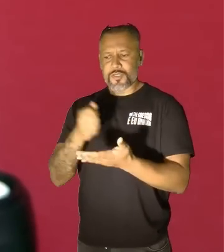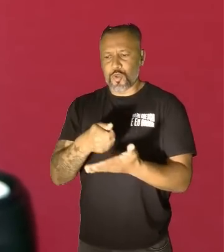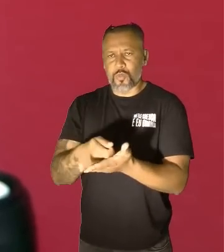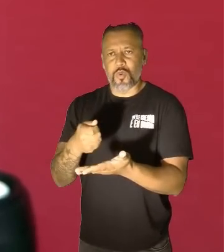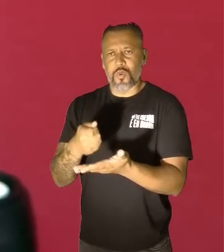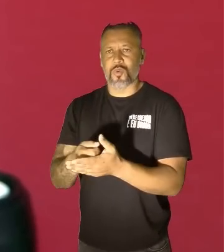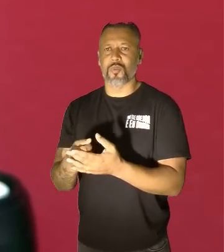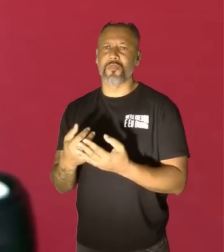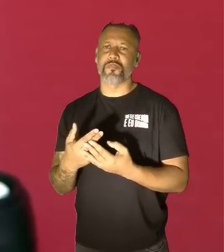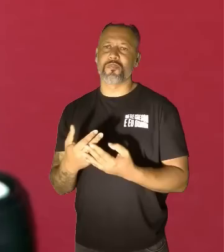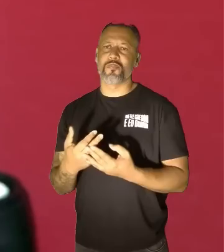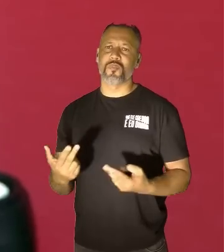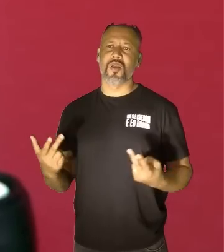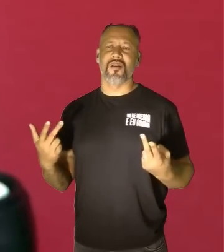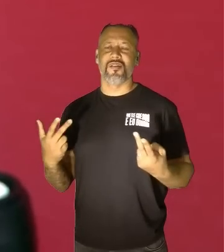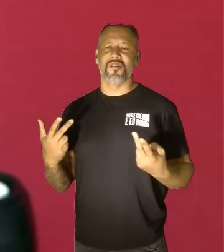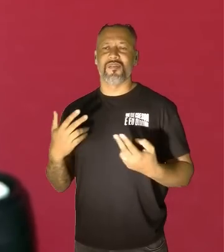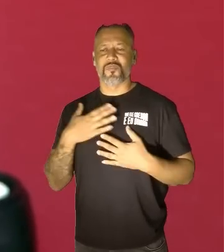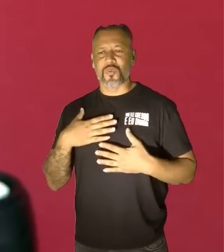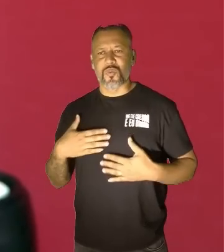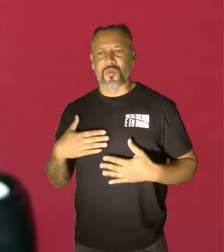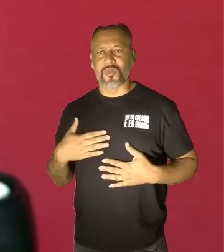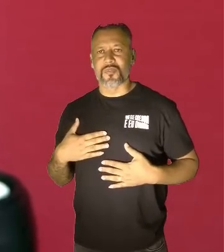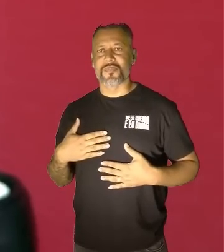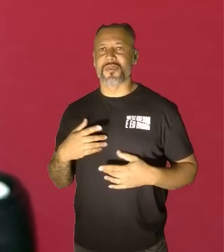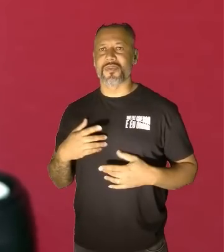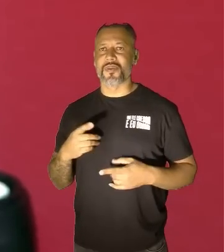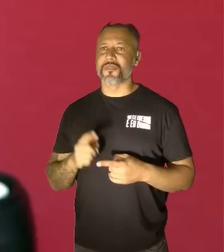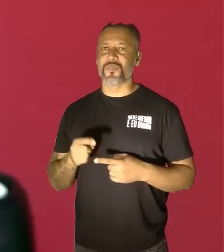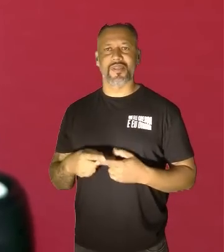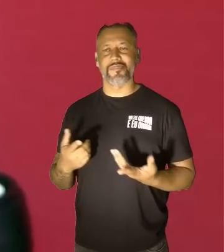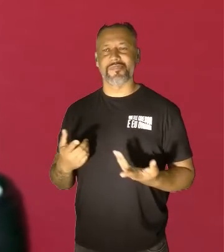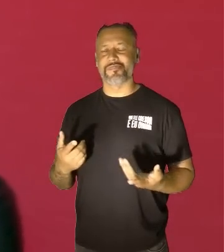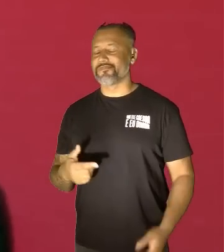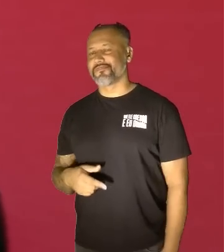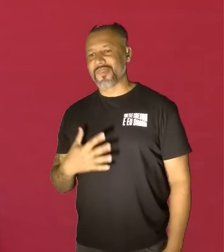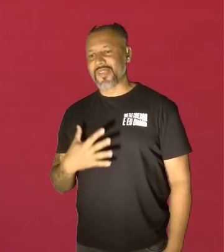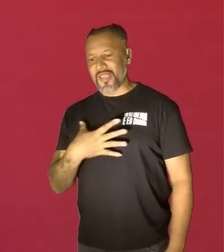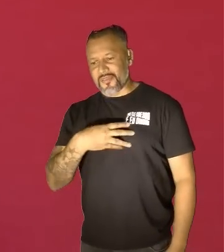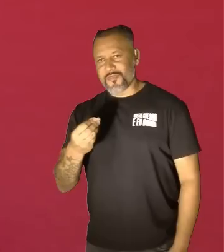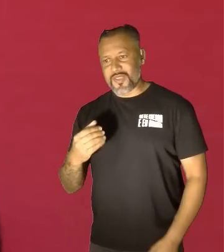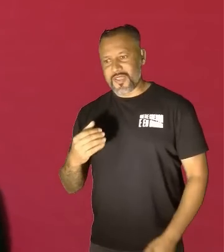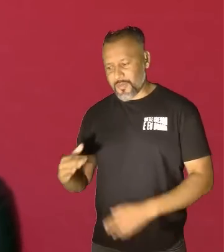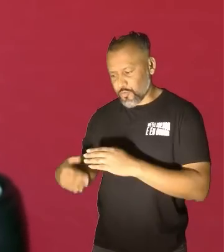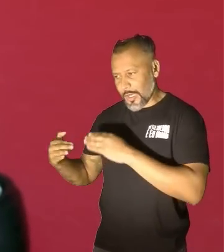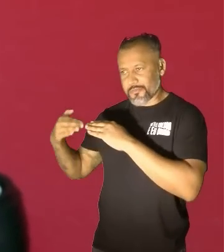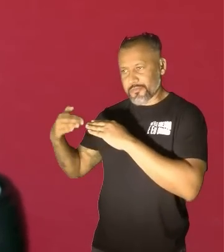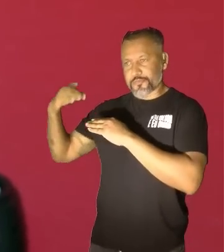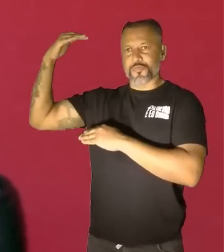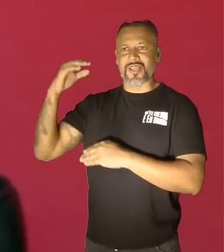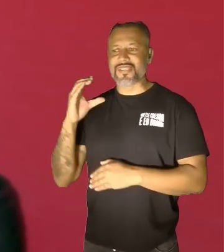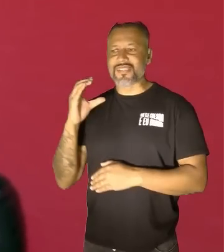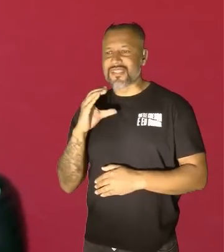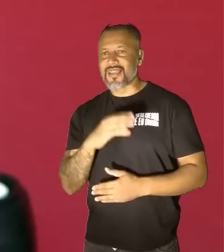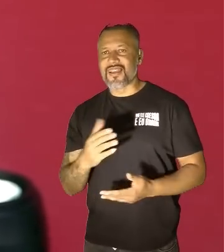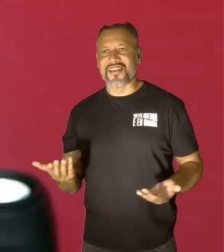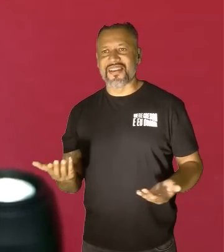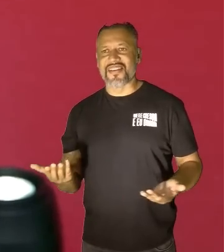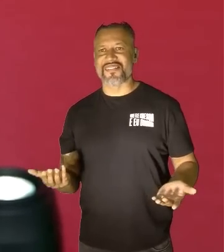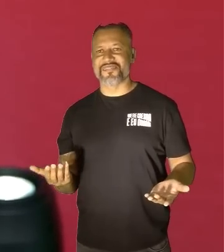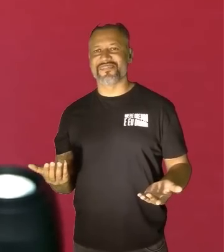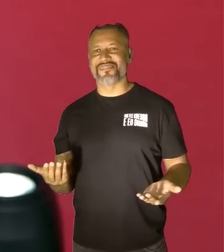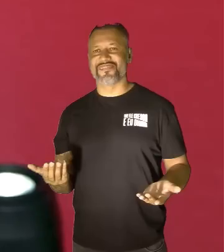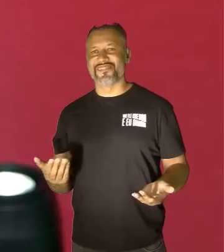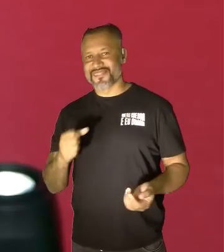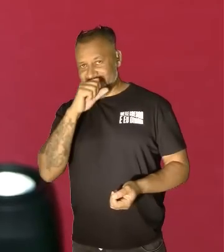não serve mais. Você compra blusa, já não serve mais. Você paga uma fortuna no uniforme da escola, quando você vê, já está com